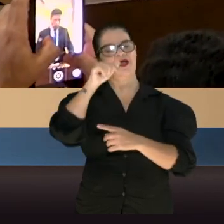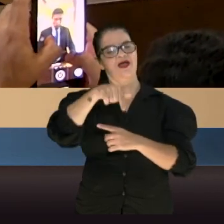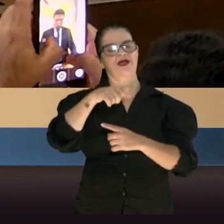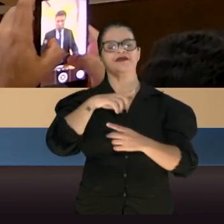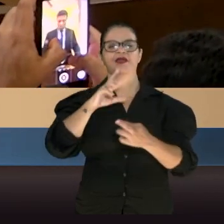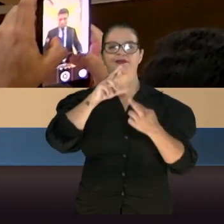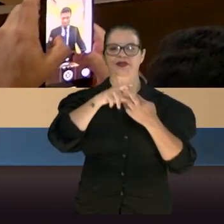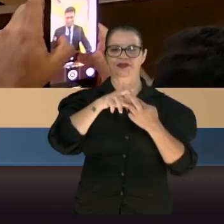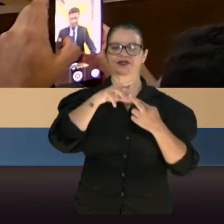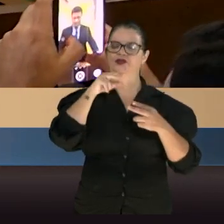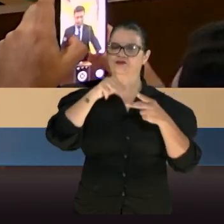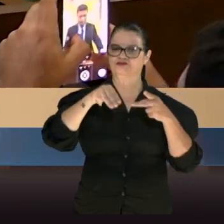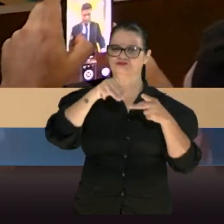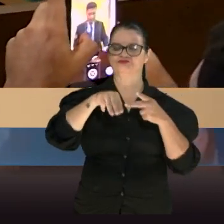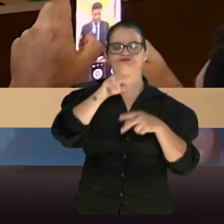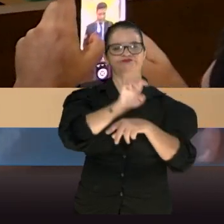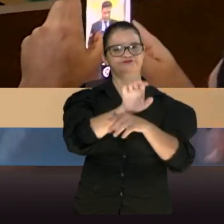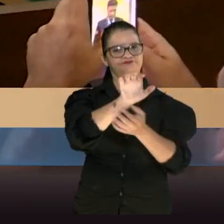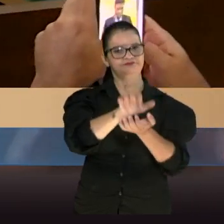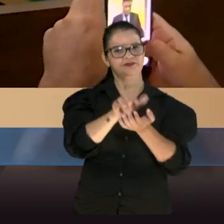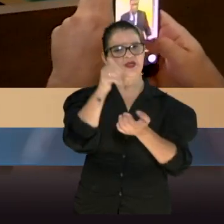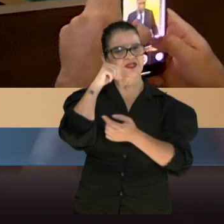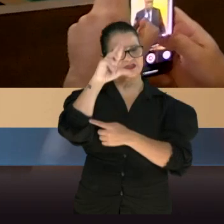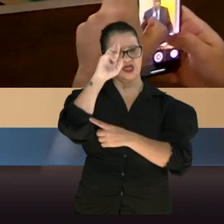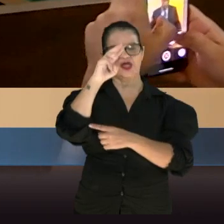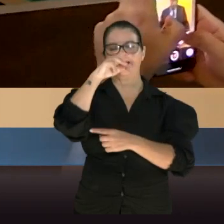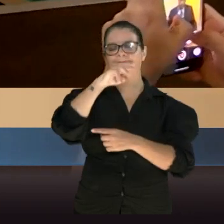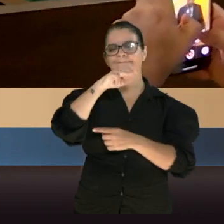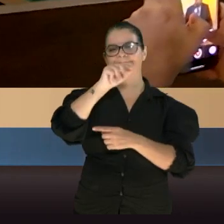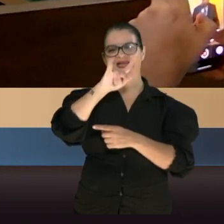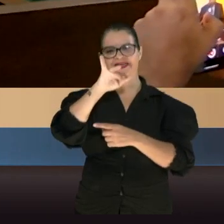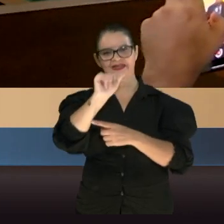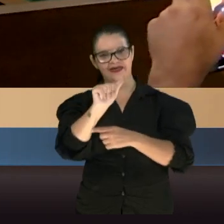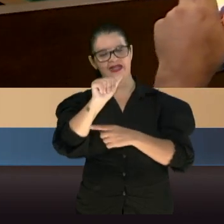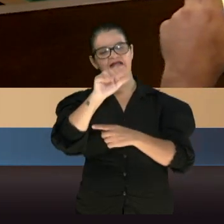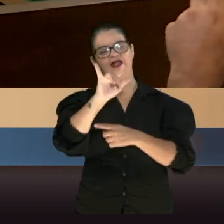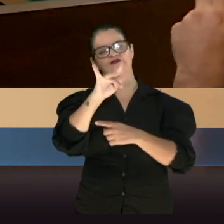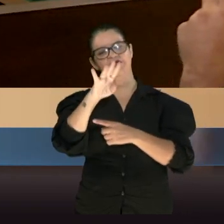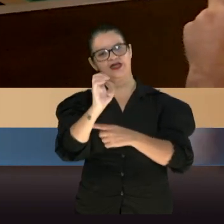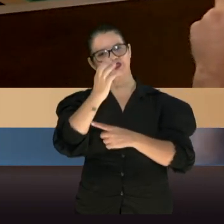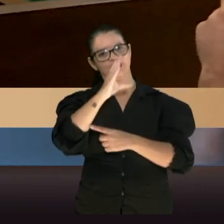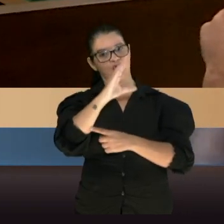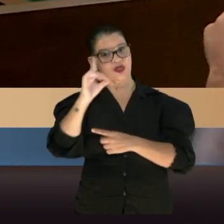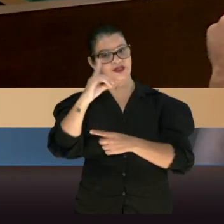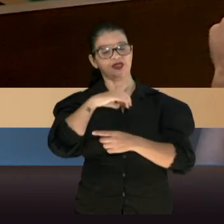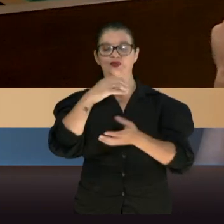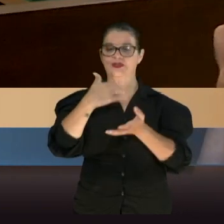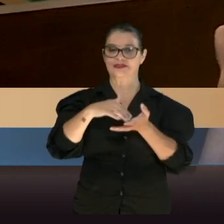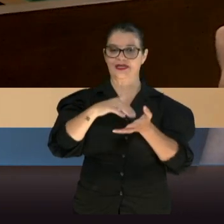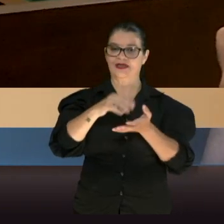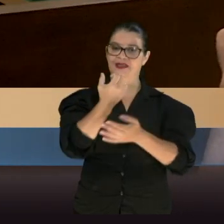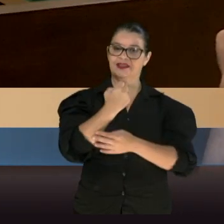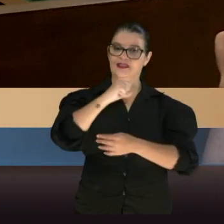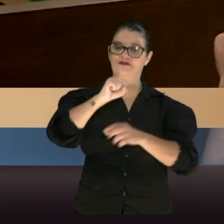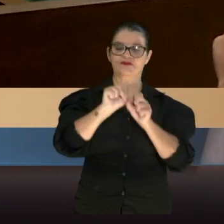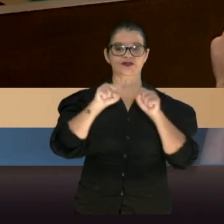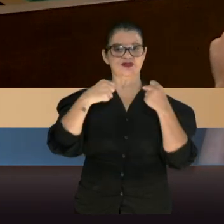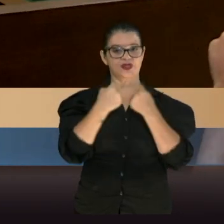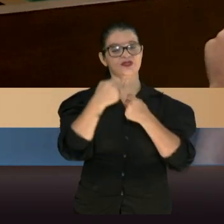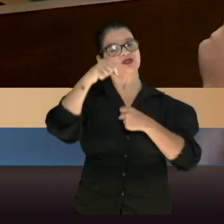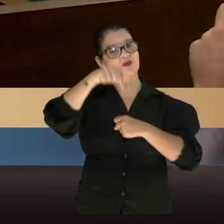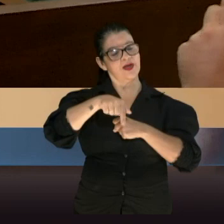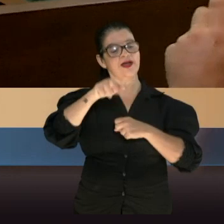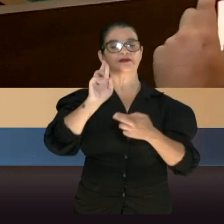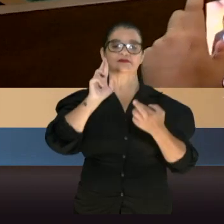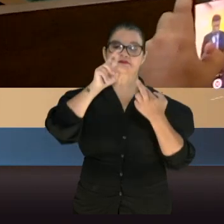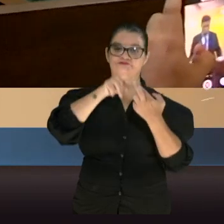Público do Estado de Pernambuco, senhora Mariana Cavalcante, coordenadora da Secretaria de Defesa Social, neste ato